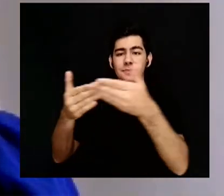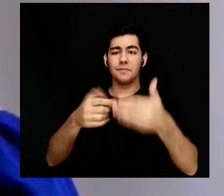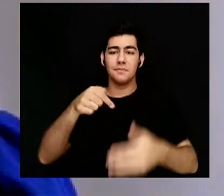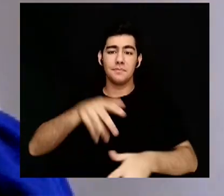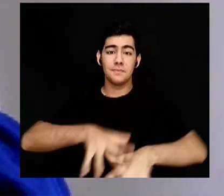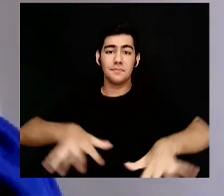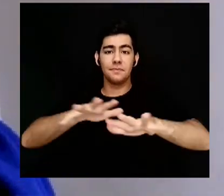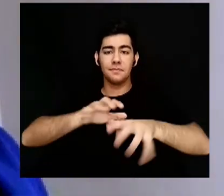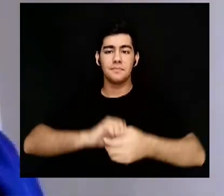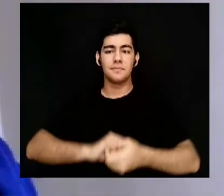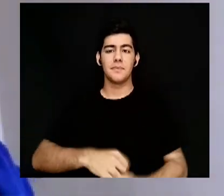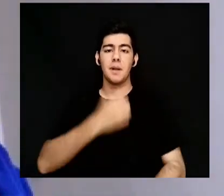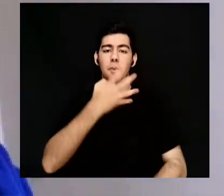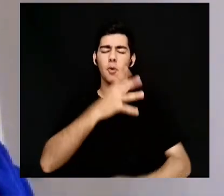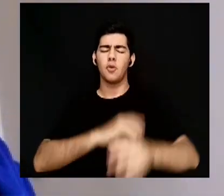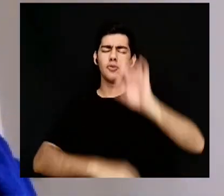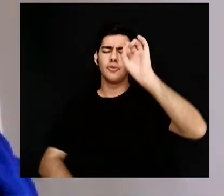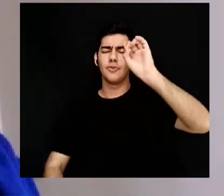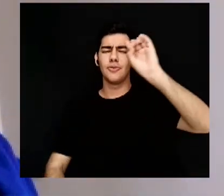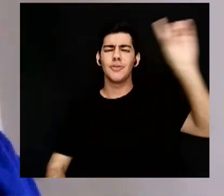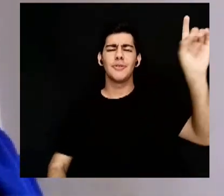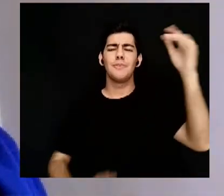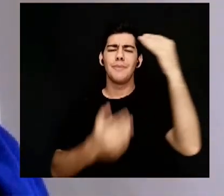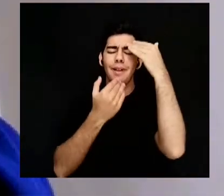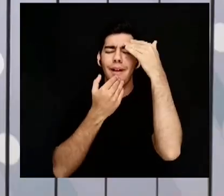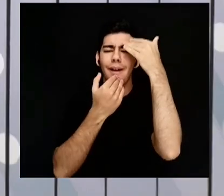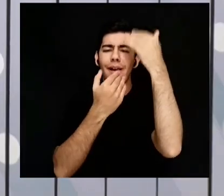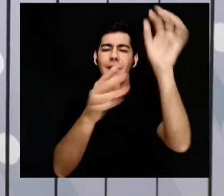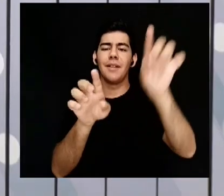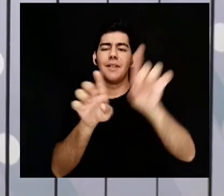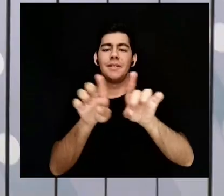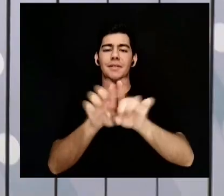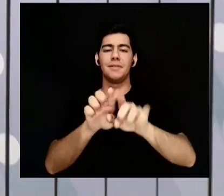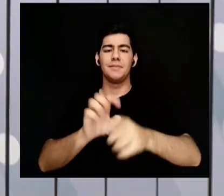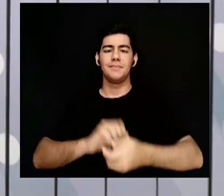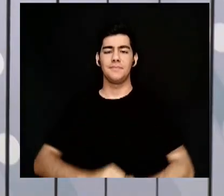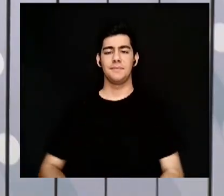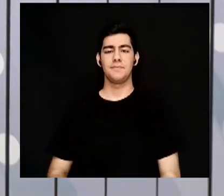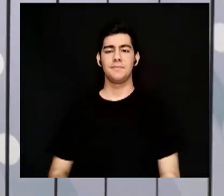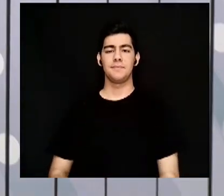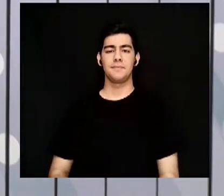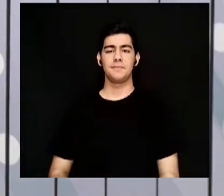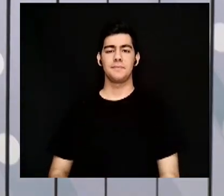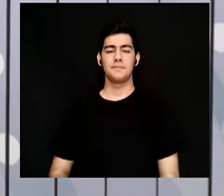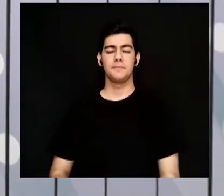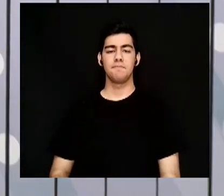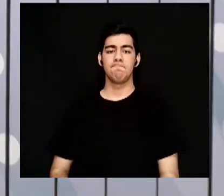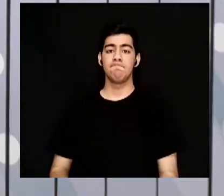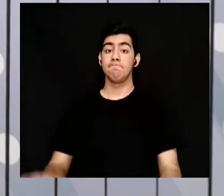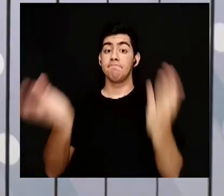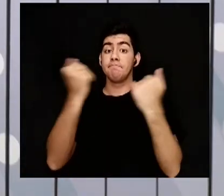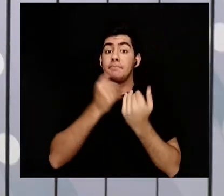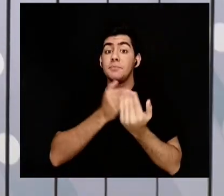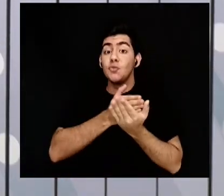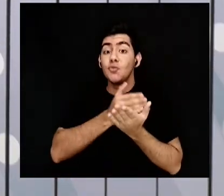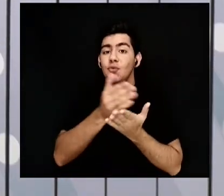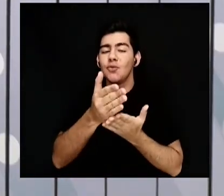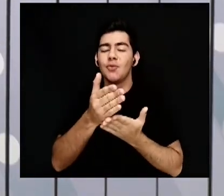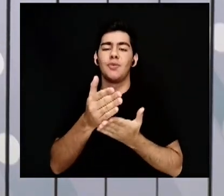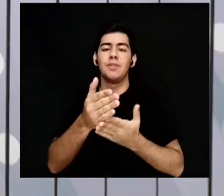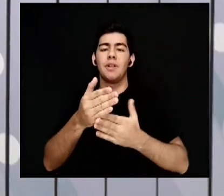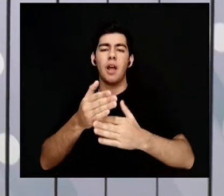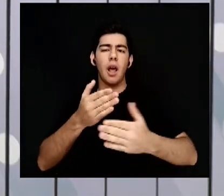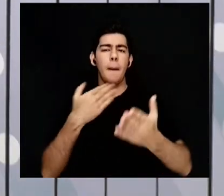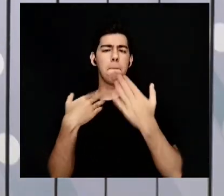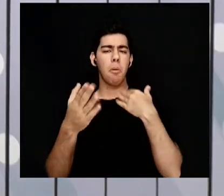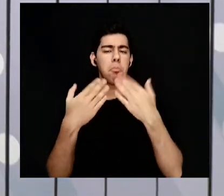pelo convite, o prazer é todo meu. Maravilha, vamos conversar sobre obesidade. Doutora Elaine,